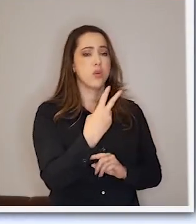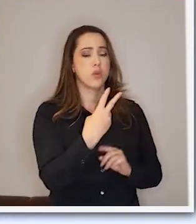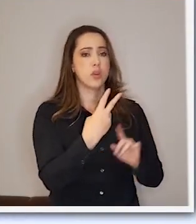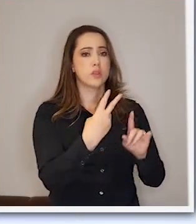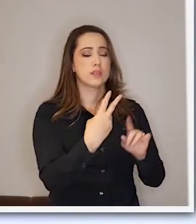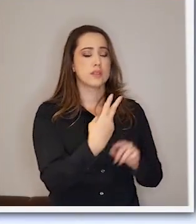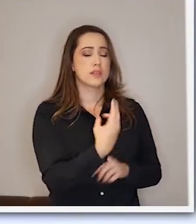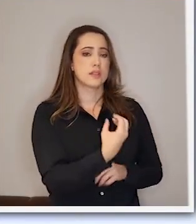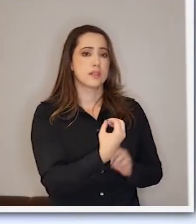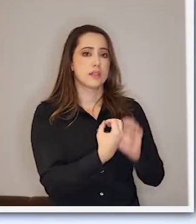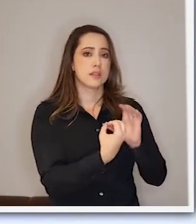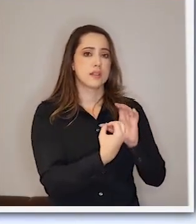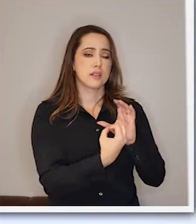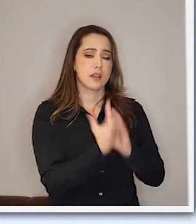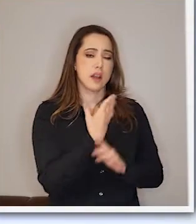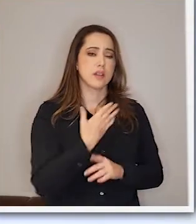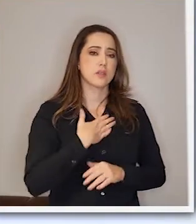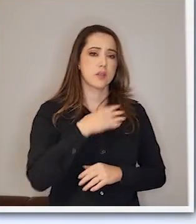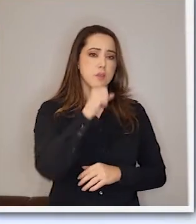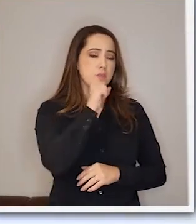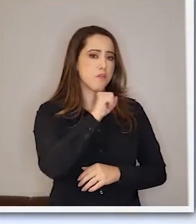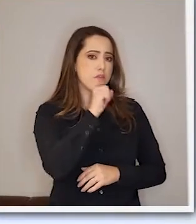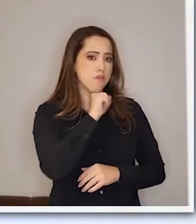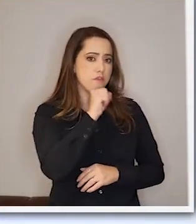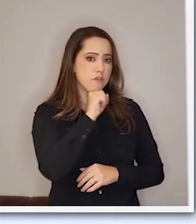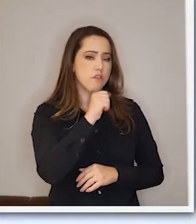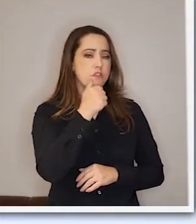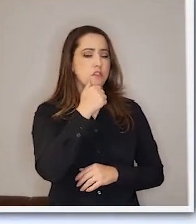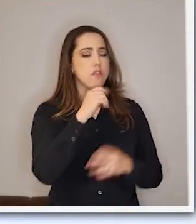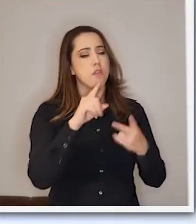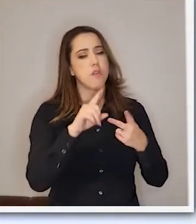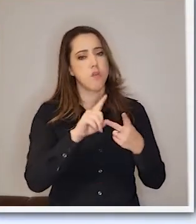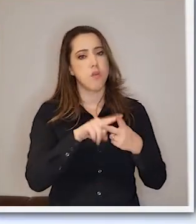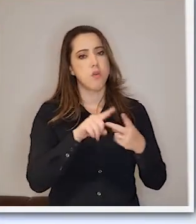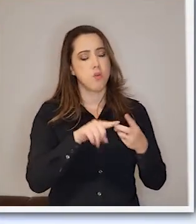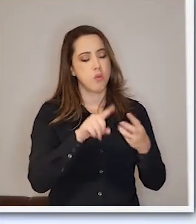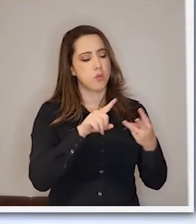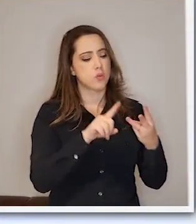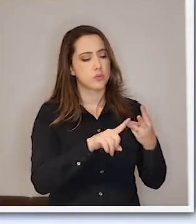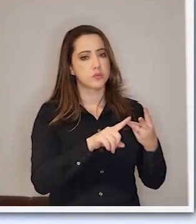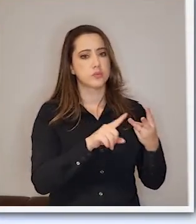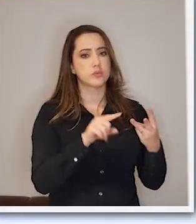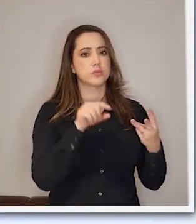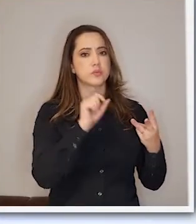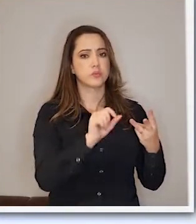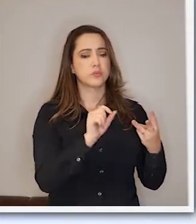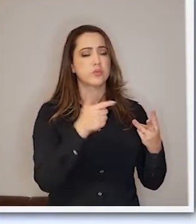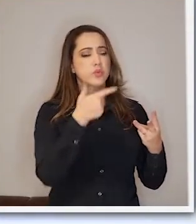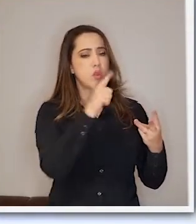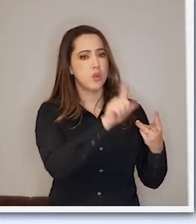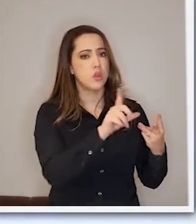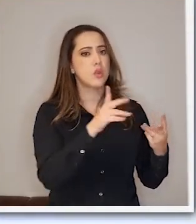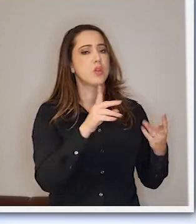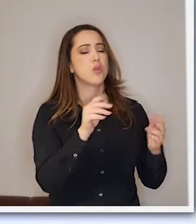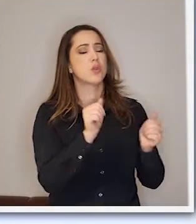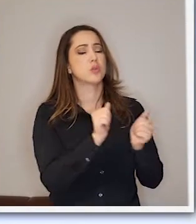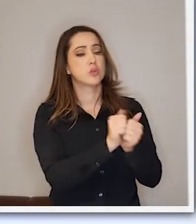a falecer na infância e ela criou 7. Só que um desses 7 faleceu também já na juventude, com 21 anos de